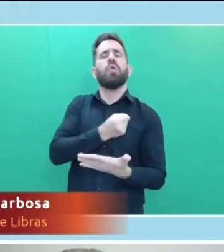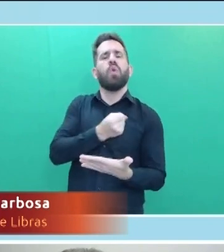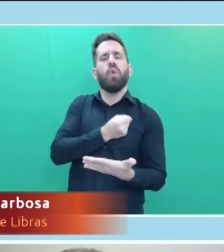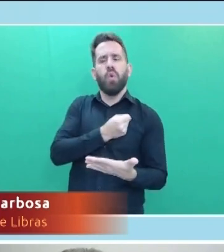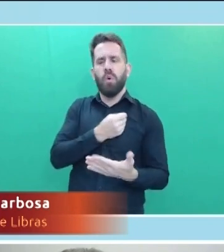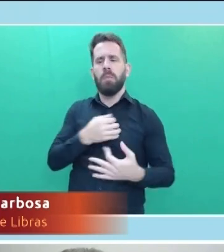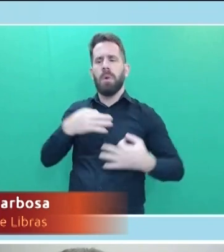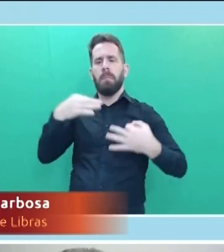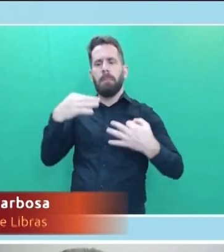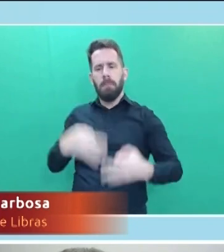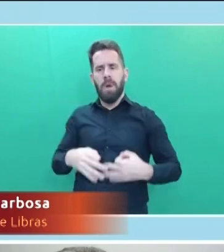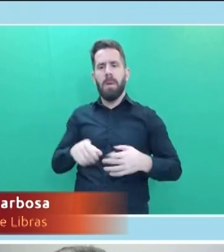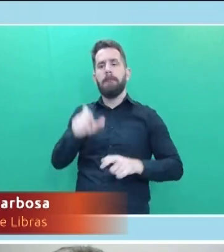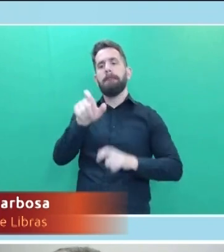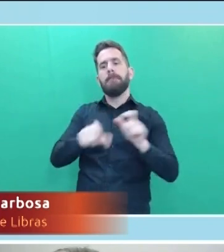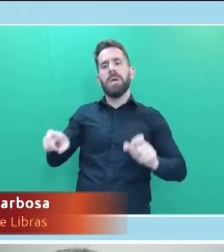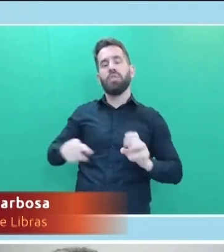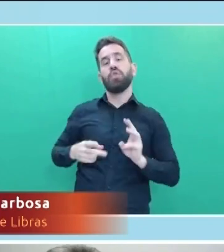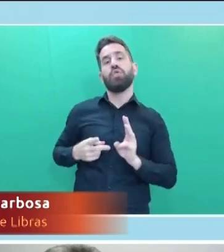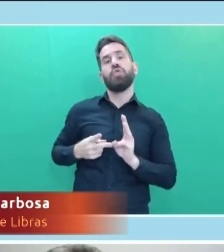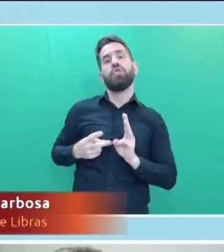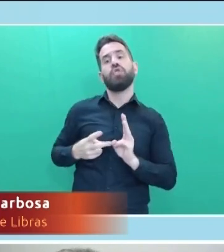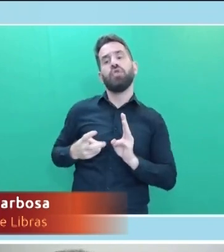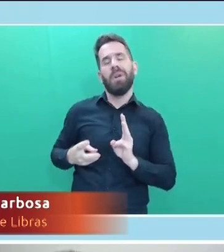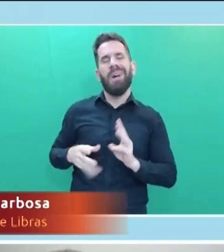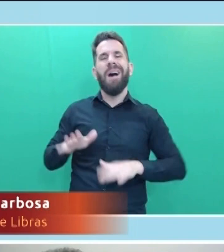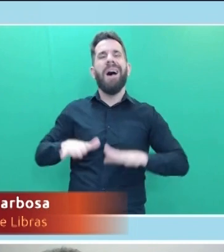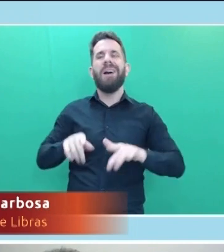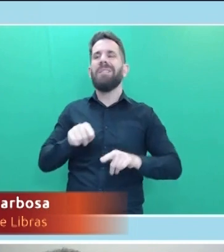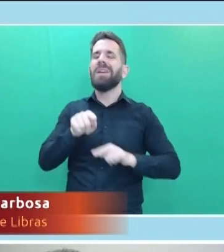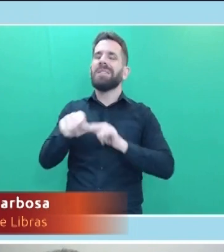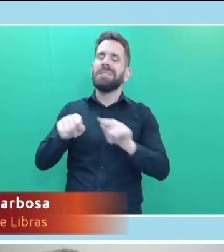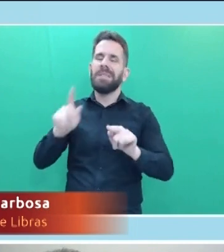indígena mesmo, muitas vezes fica preocupado